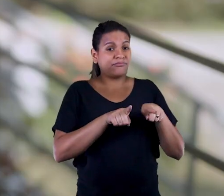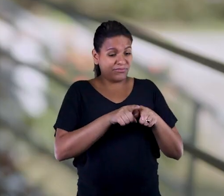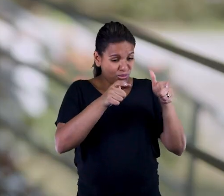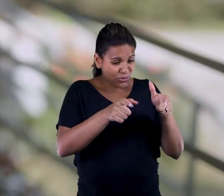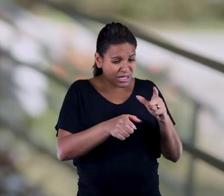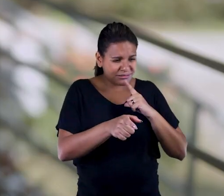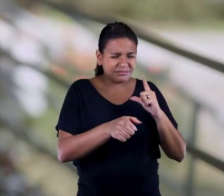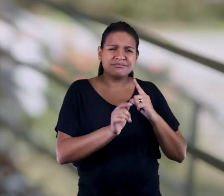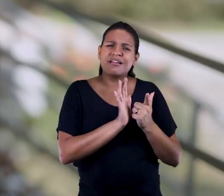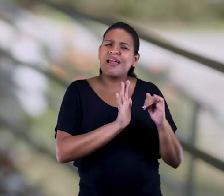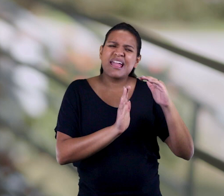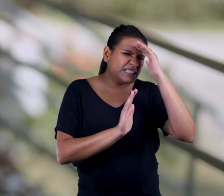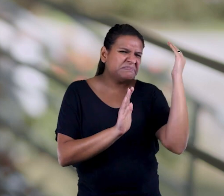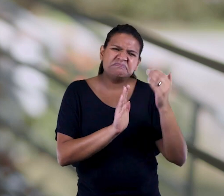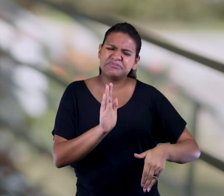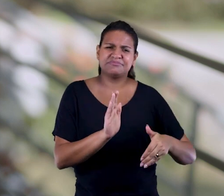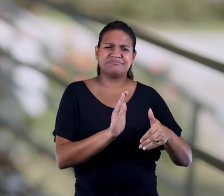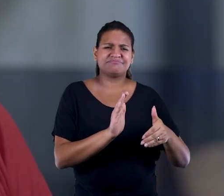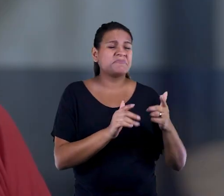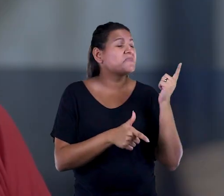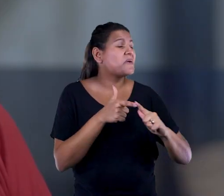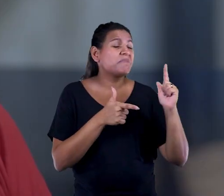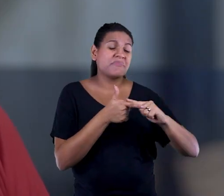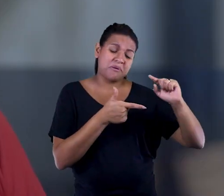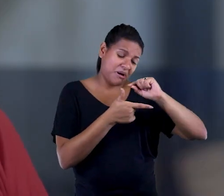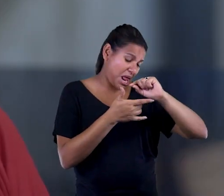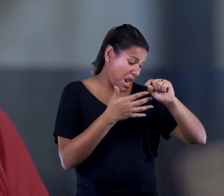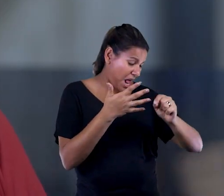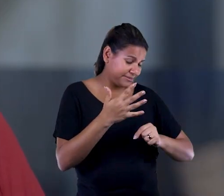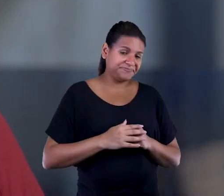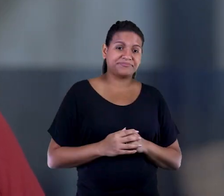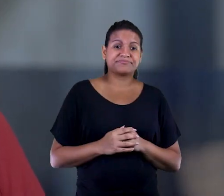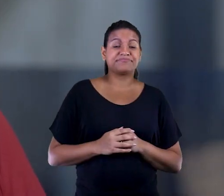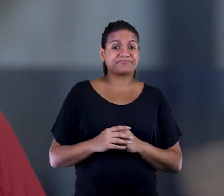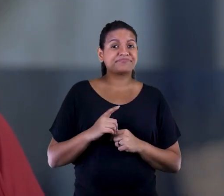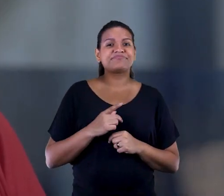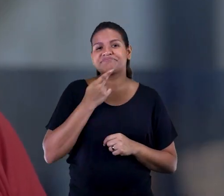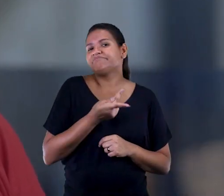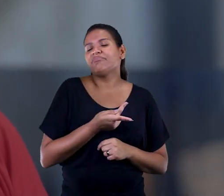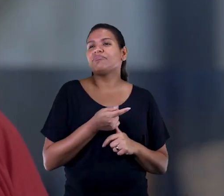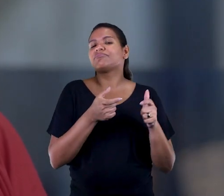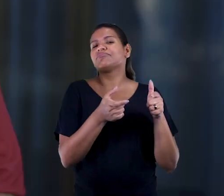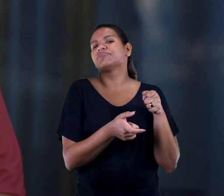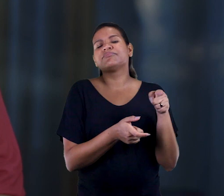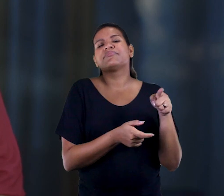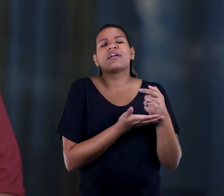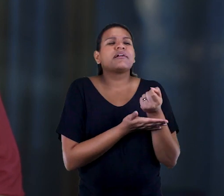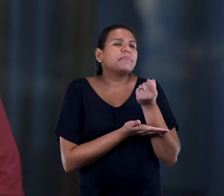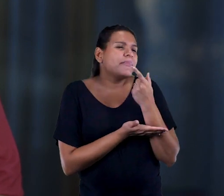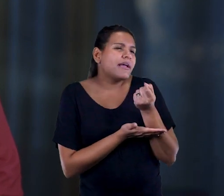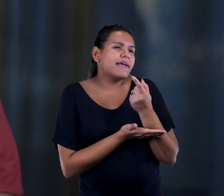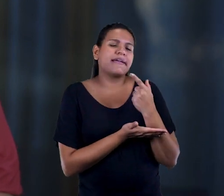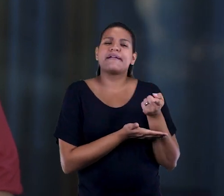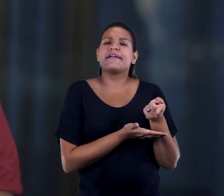muitas irregularidades ambientais. Assim. Era tanto problema. Eles alegavam que os testes ali eram para medicamentos, que eles estavam